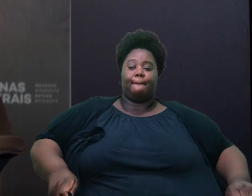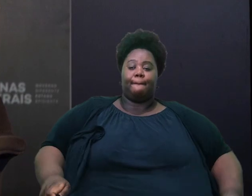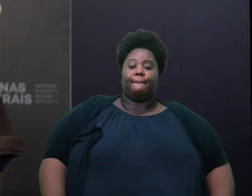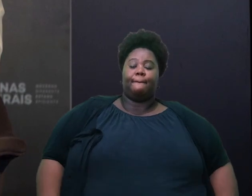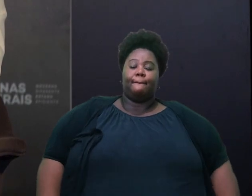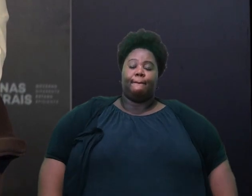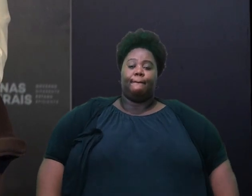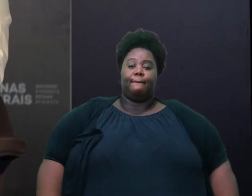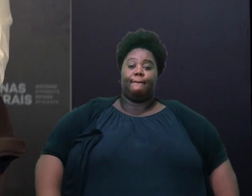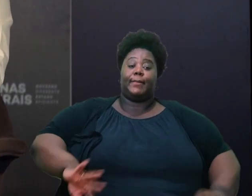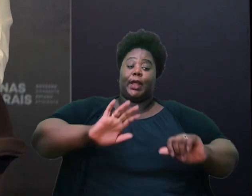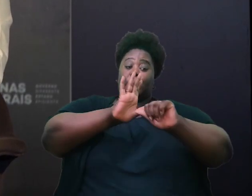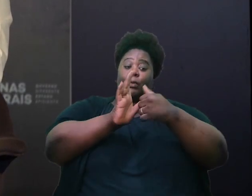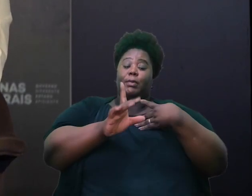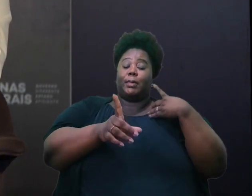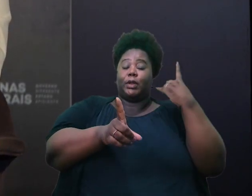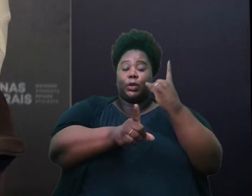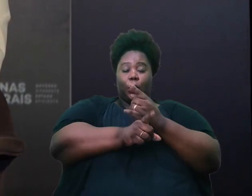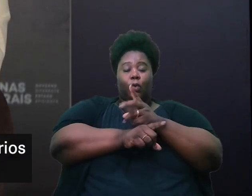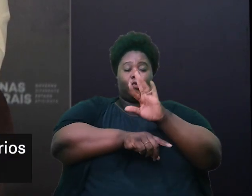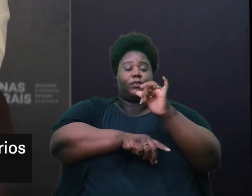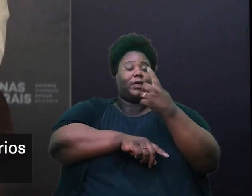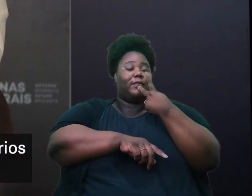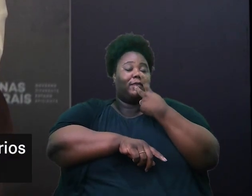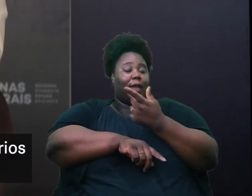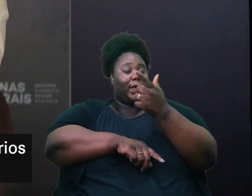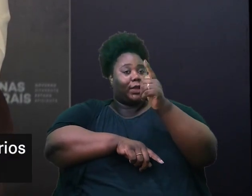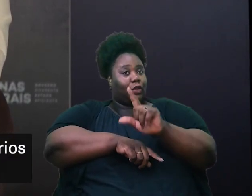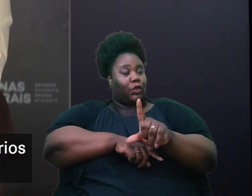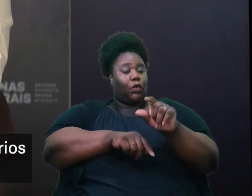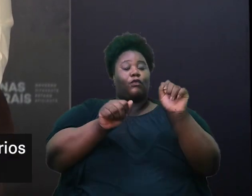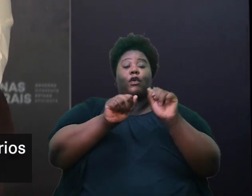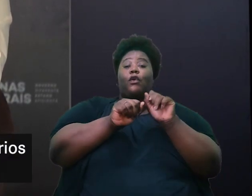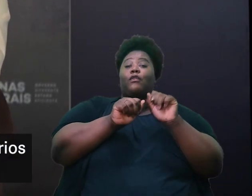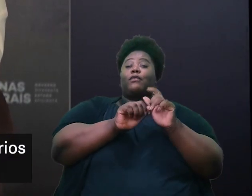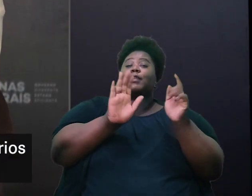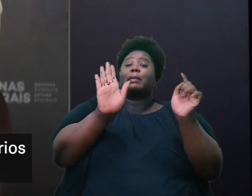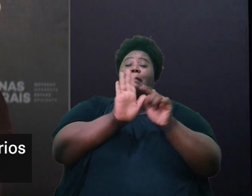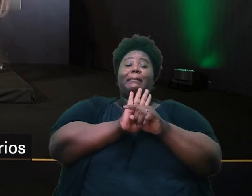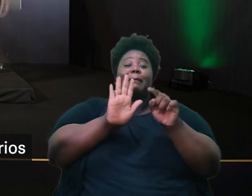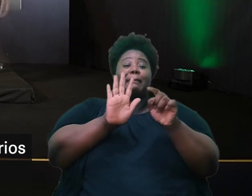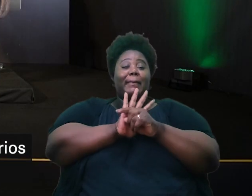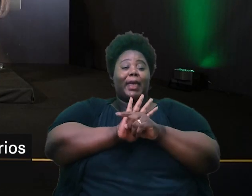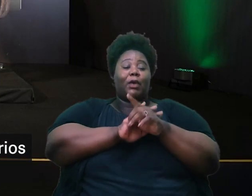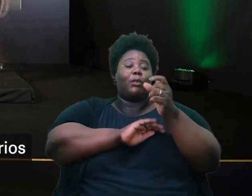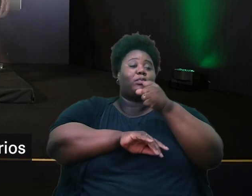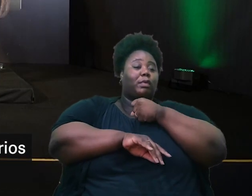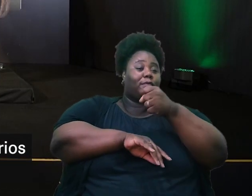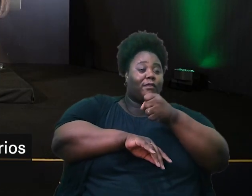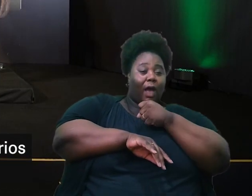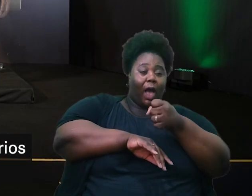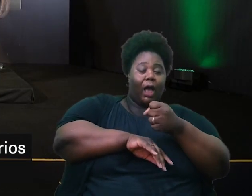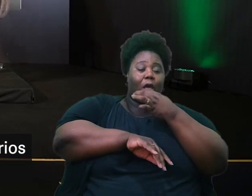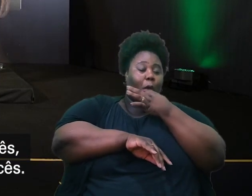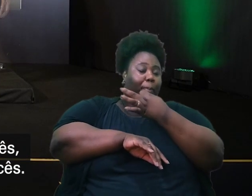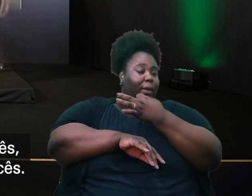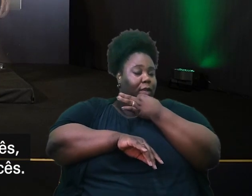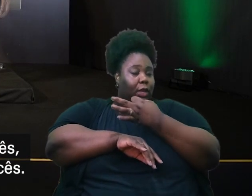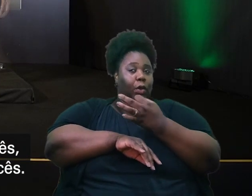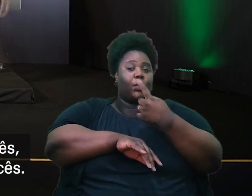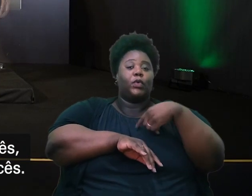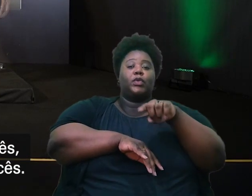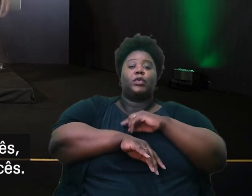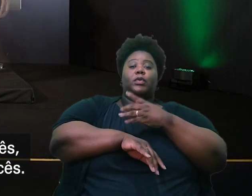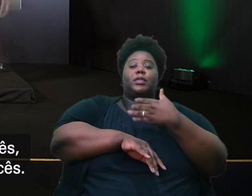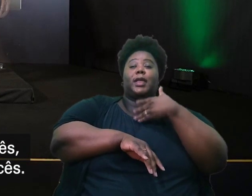encontro, a gente vai repetir isso hoje, eu fiz algumas perguntas, comentários, e obviamente a gente